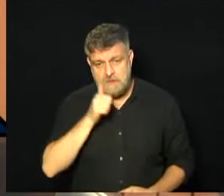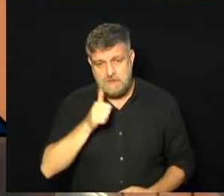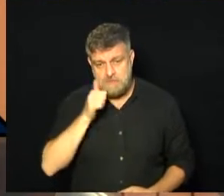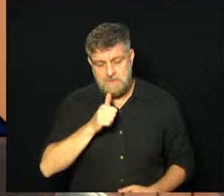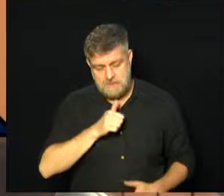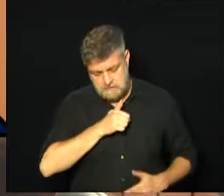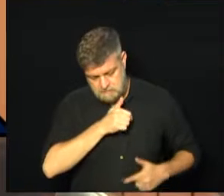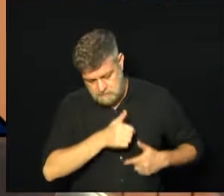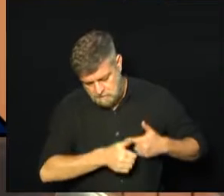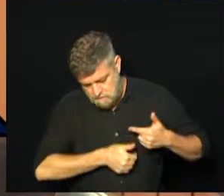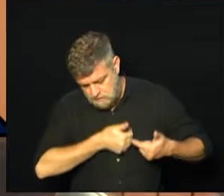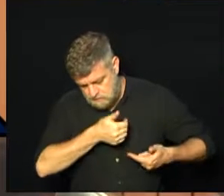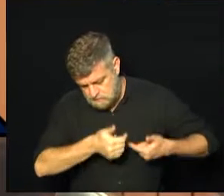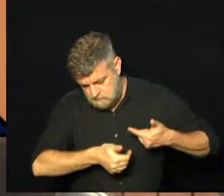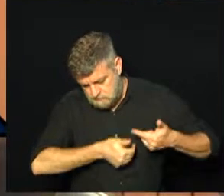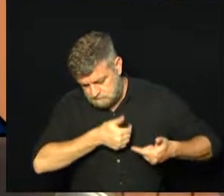trabalhadora.